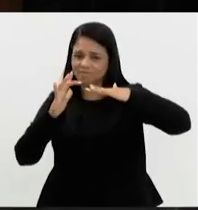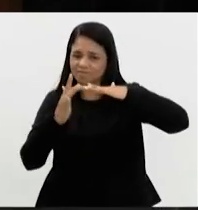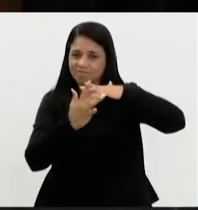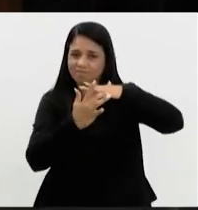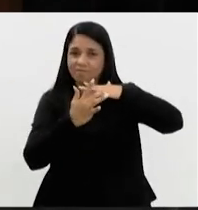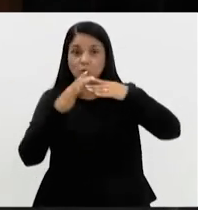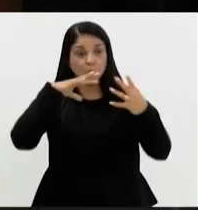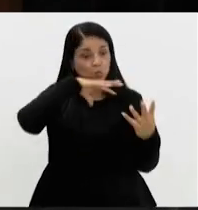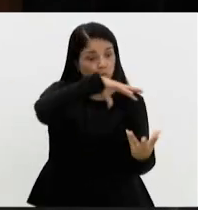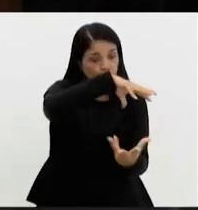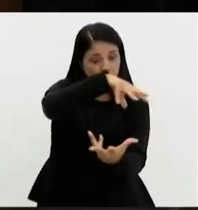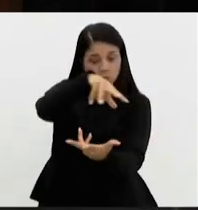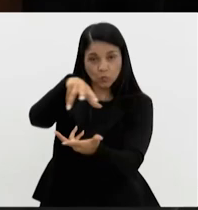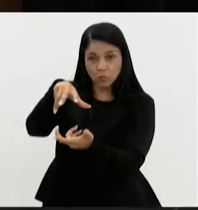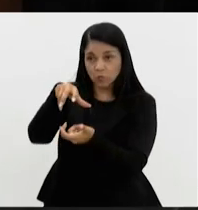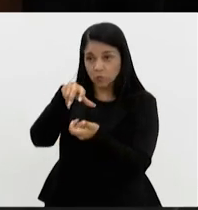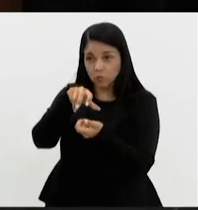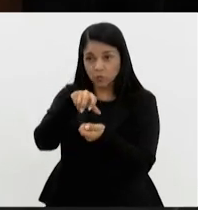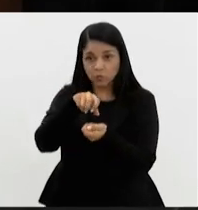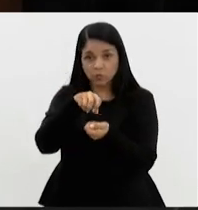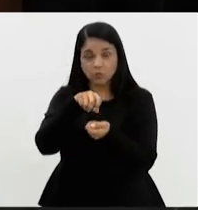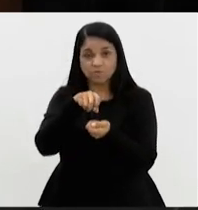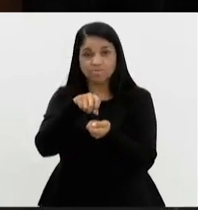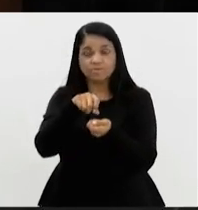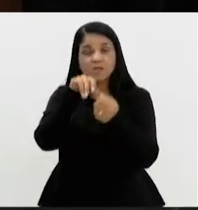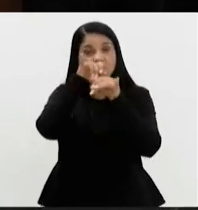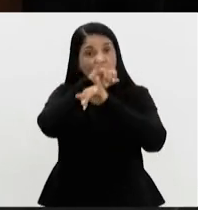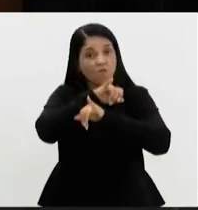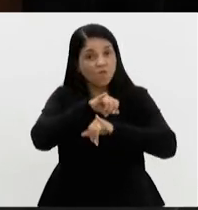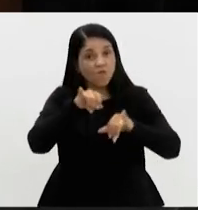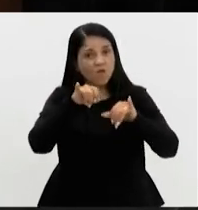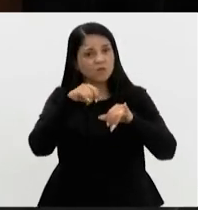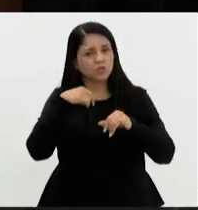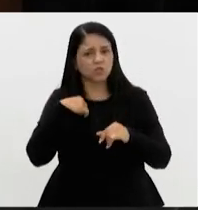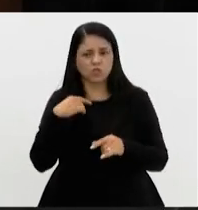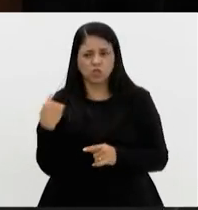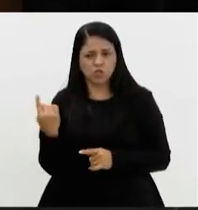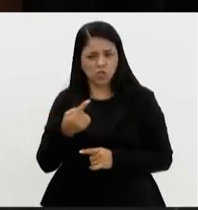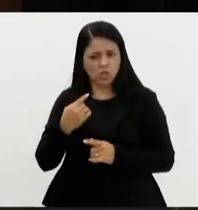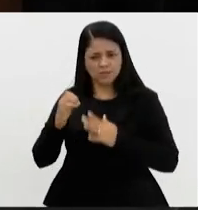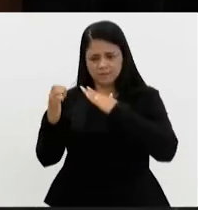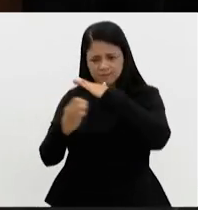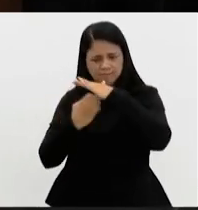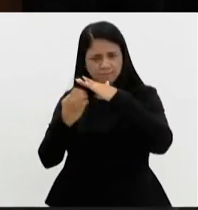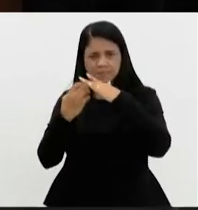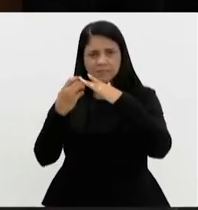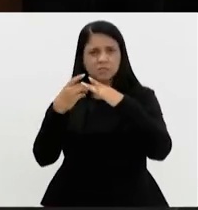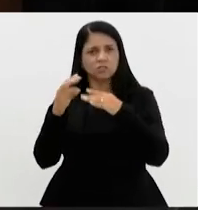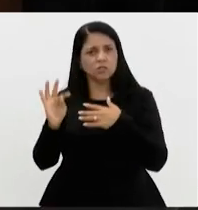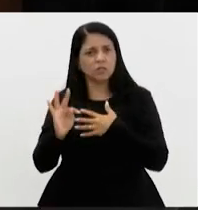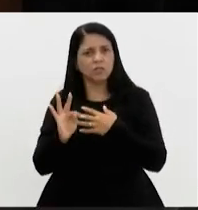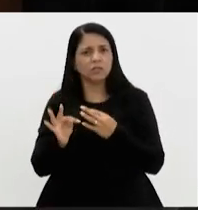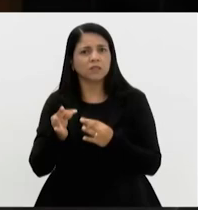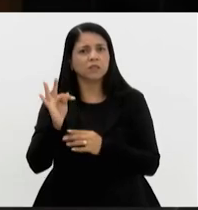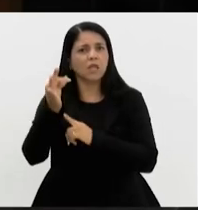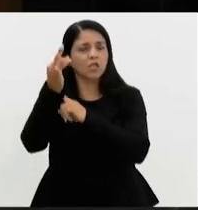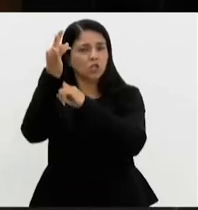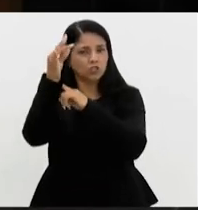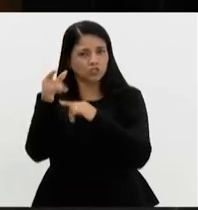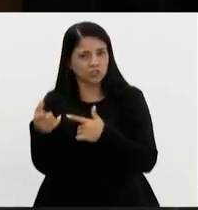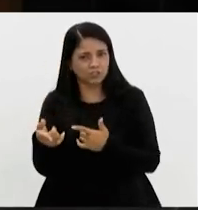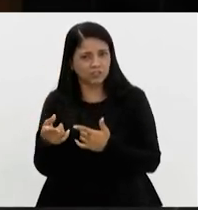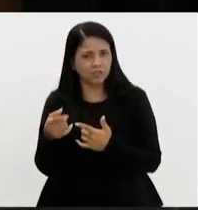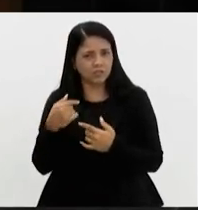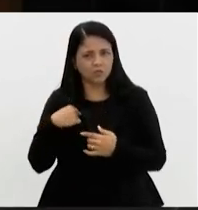inteiro elas vêm elas vinham dizendo olha mas nós somos uma empresa de tecnologia a responsabilidade do uso disso não é